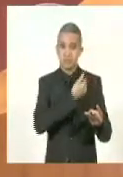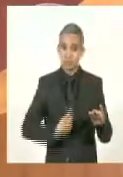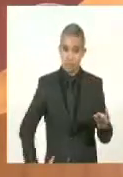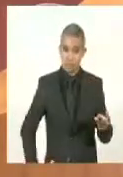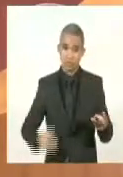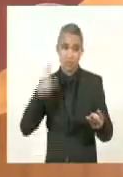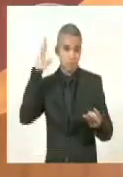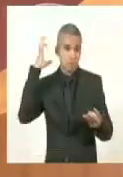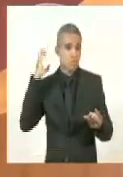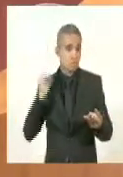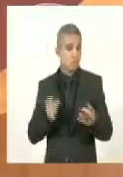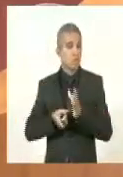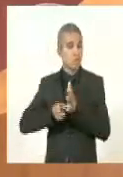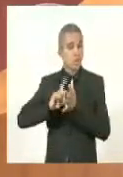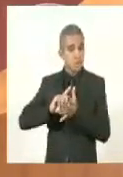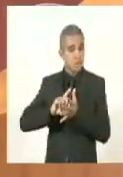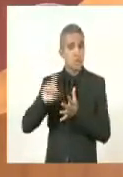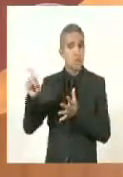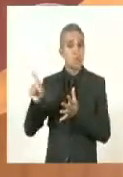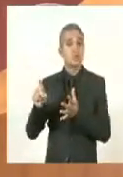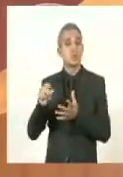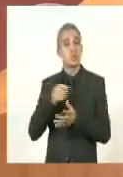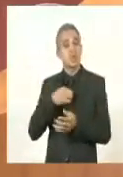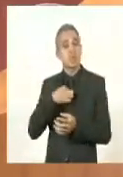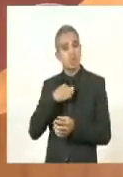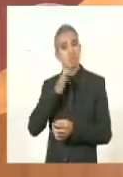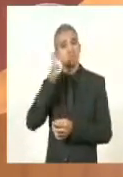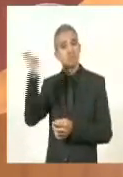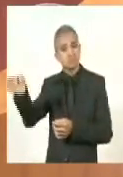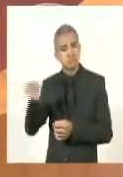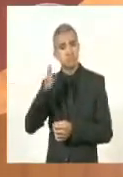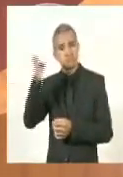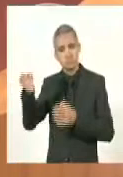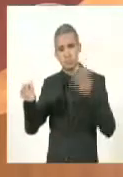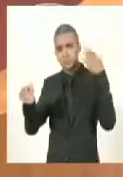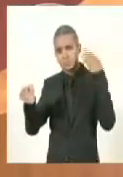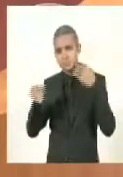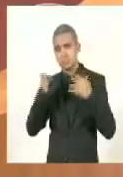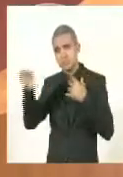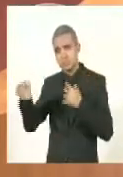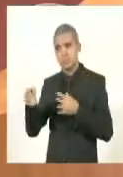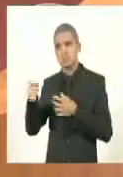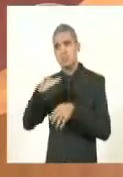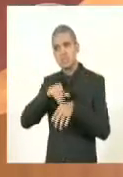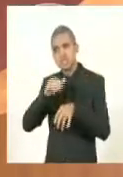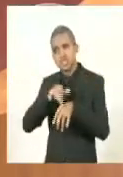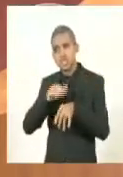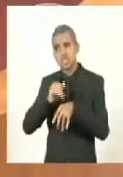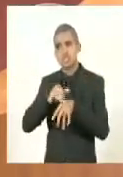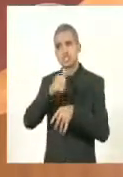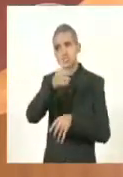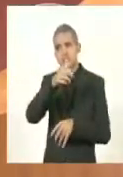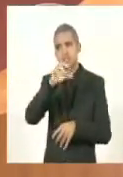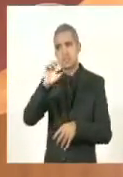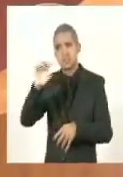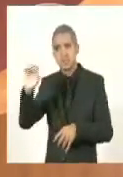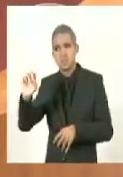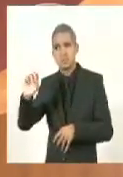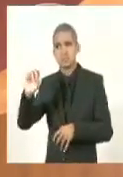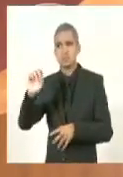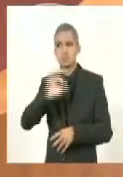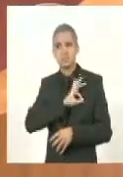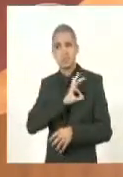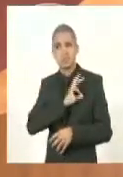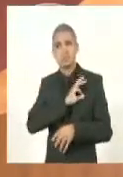eu, na época, fui contra, fui várias vezes, conversei com a governadora e falei: governadora, chame esses 1000, porque você ainda tem 300 vagas em aberto